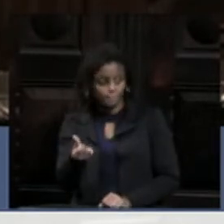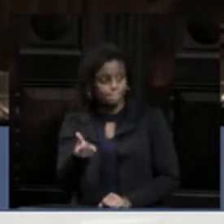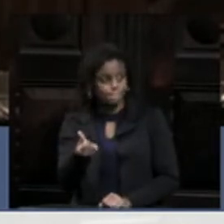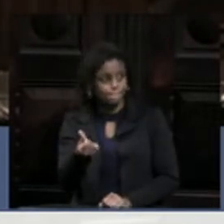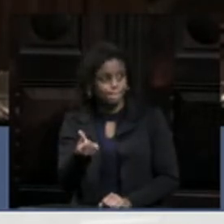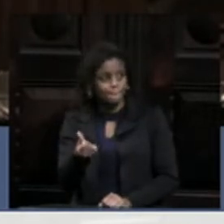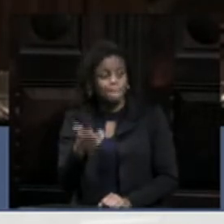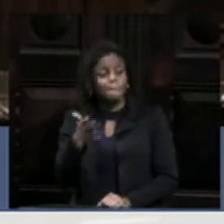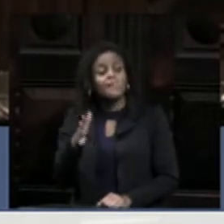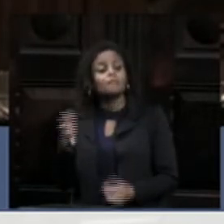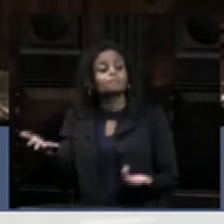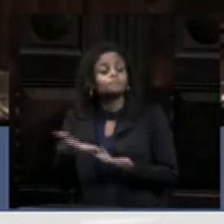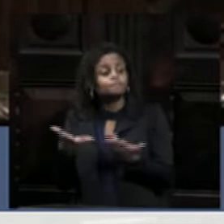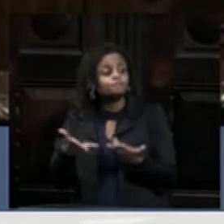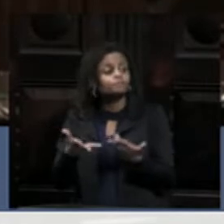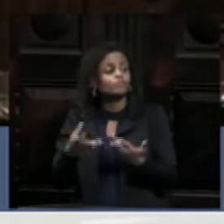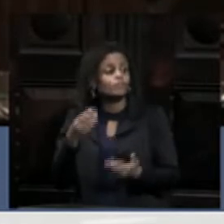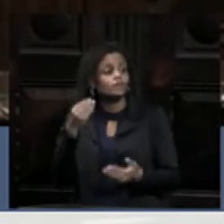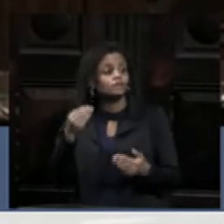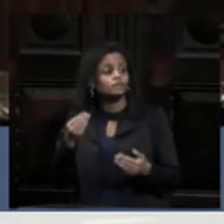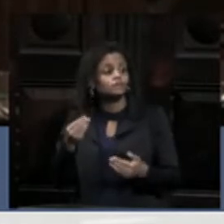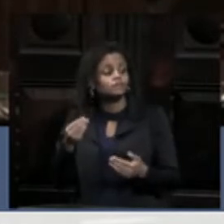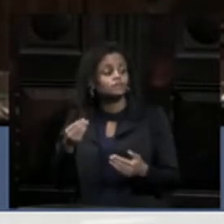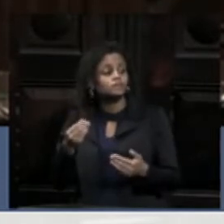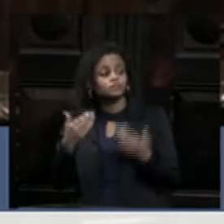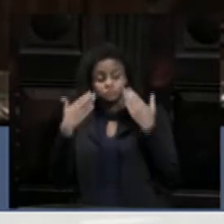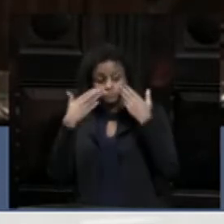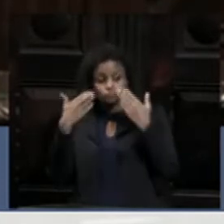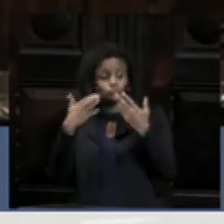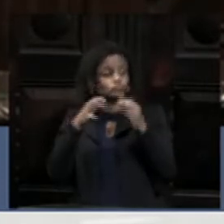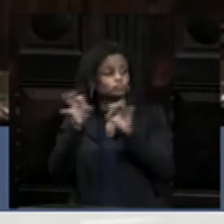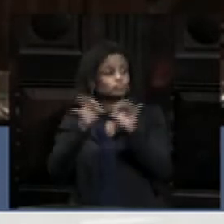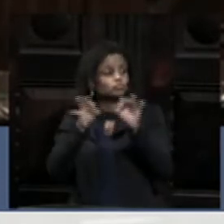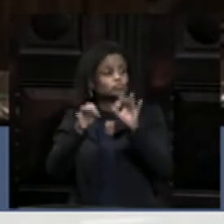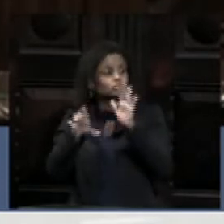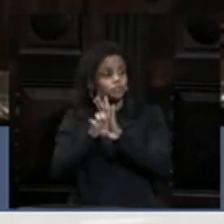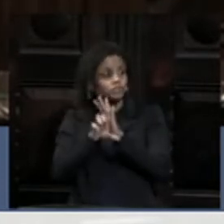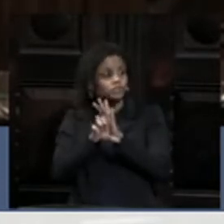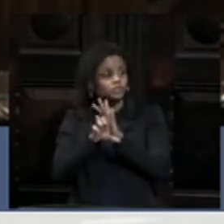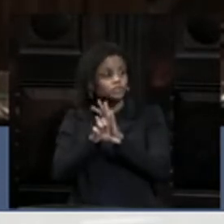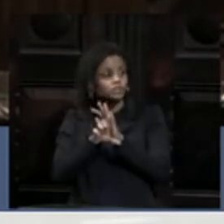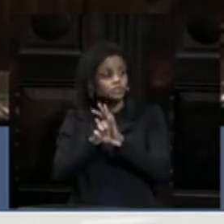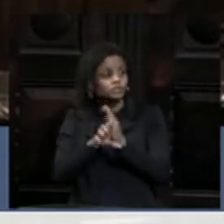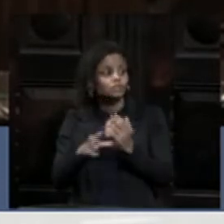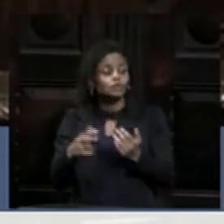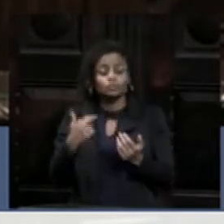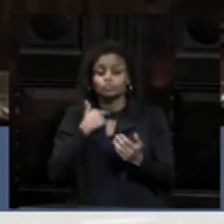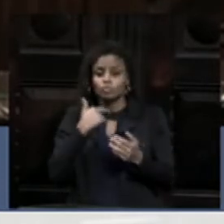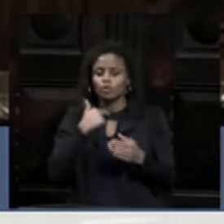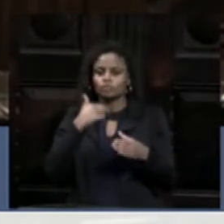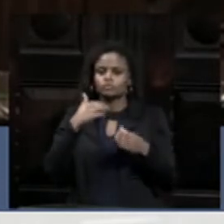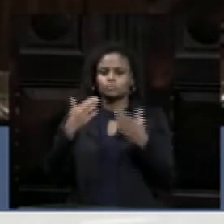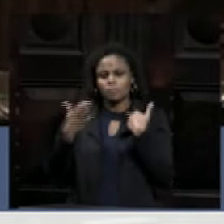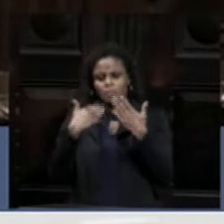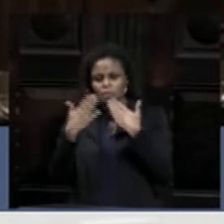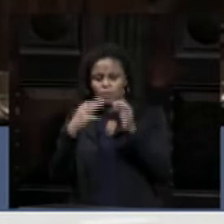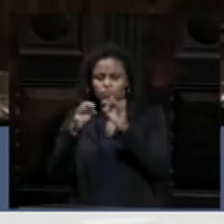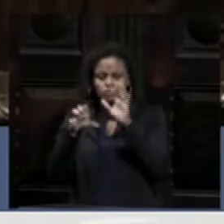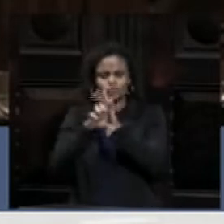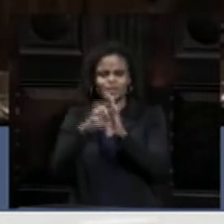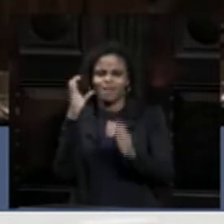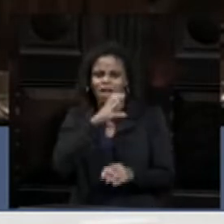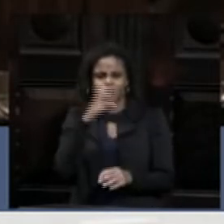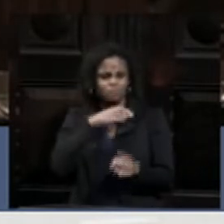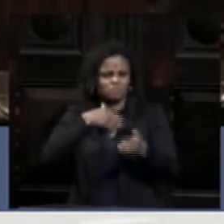período eleitoral, agosto de 2018, um projeto que não pode ser discutido a toque de caixa. Eu quero manifestar a